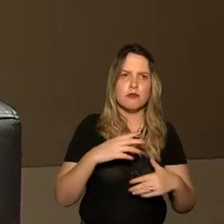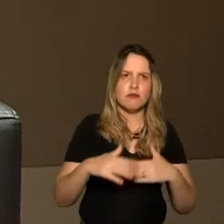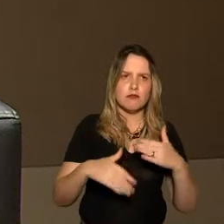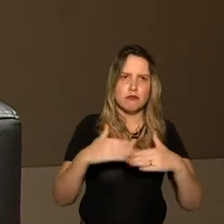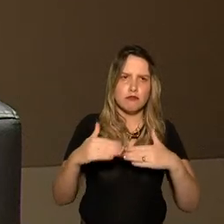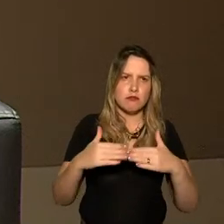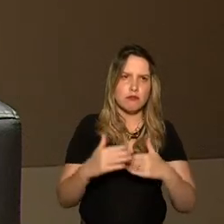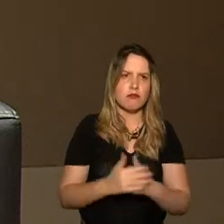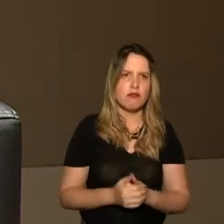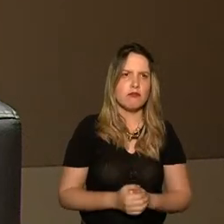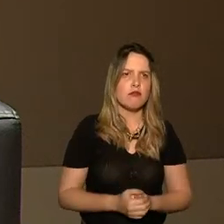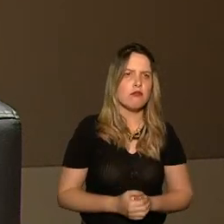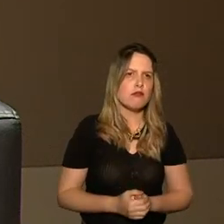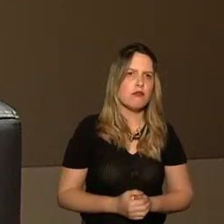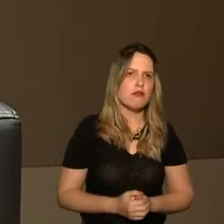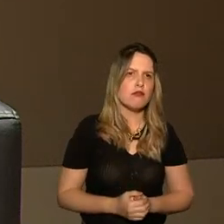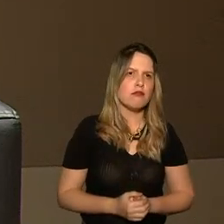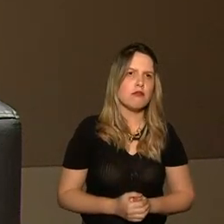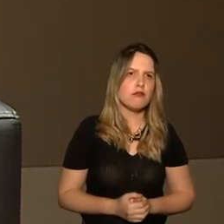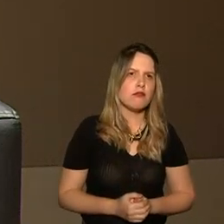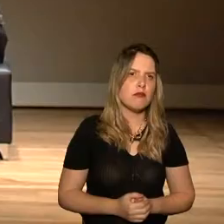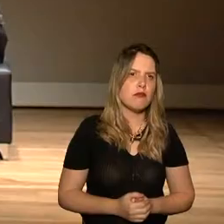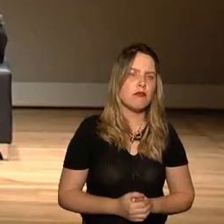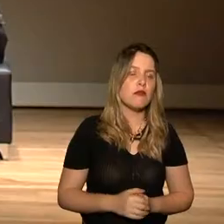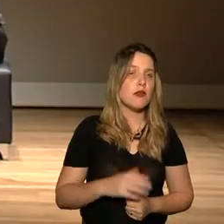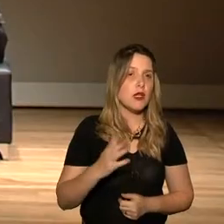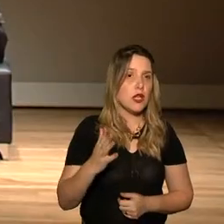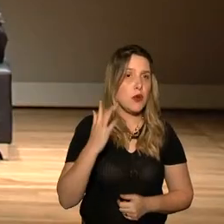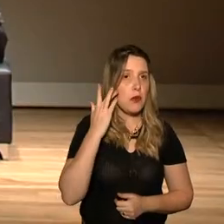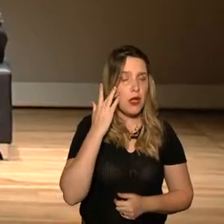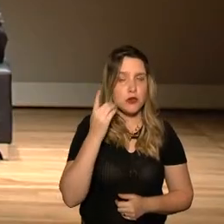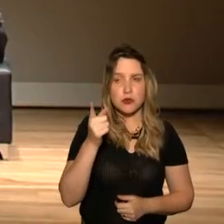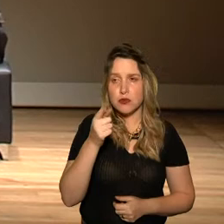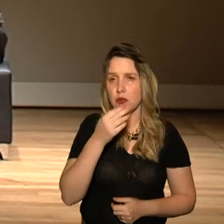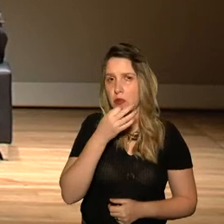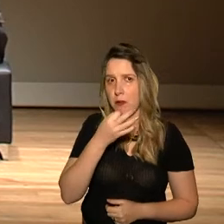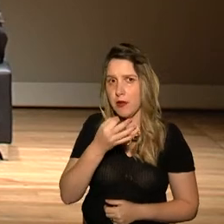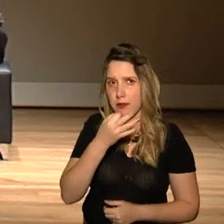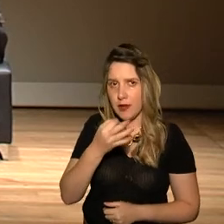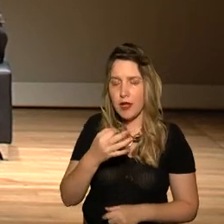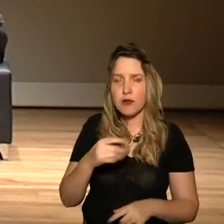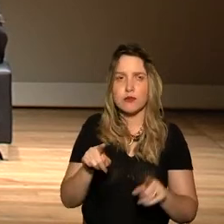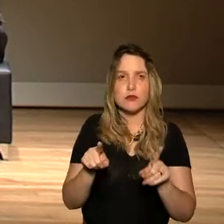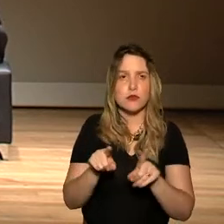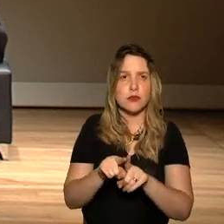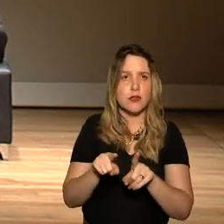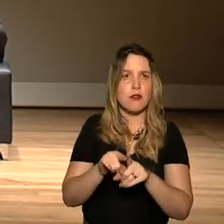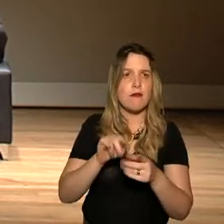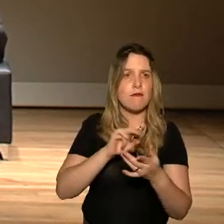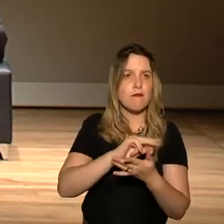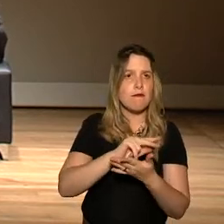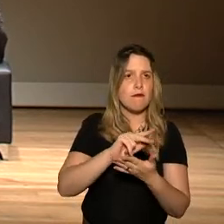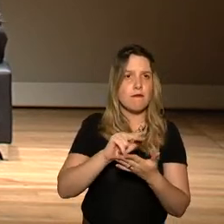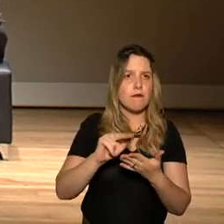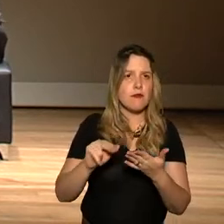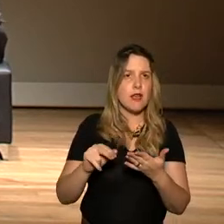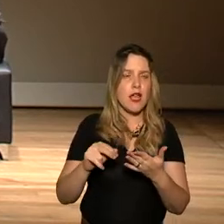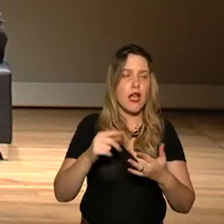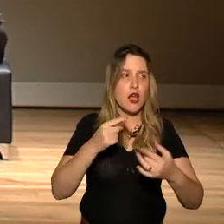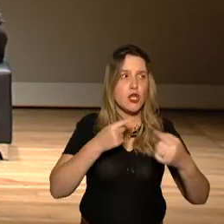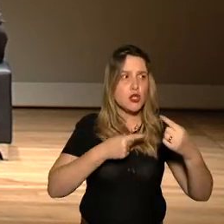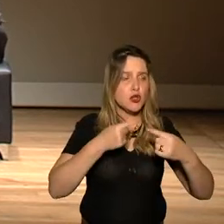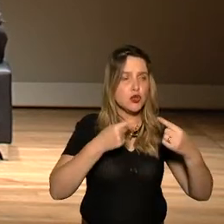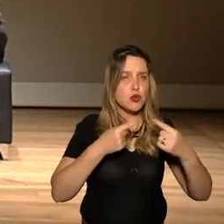de comunicação eu acho que uma possibilidade e mais do que uma possibilidade uma necessidade é das instituições